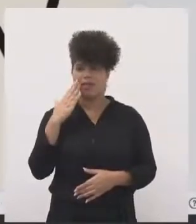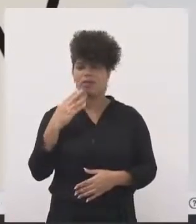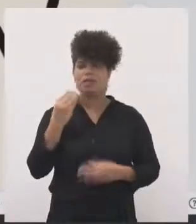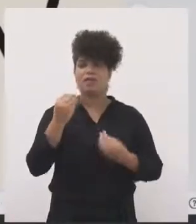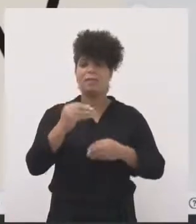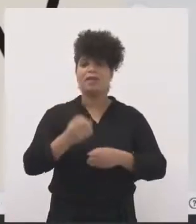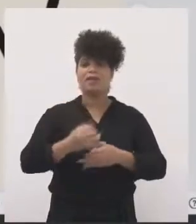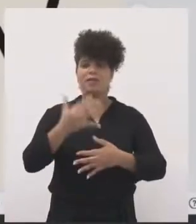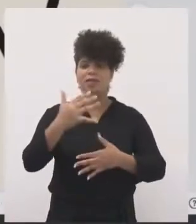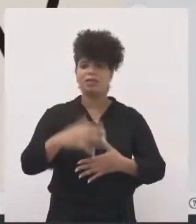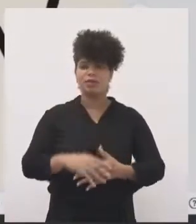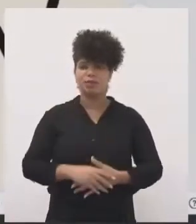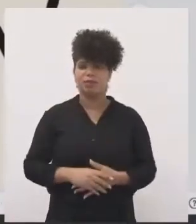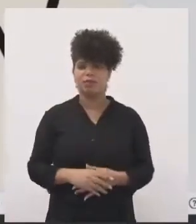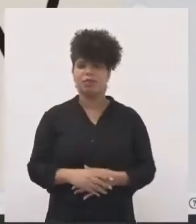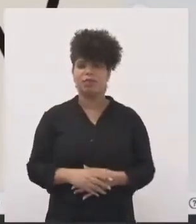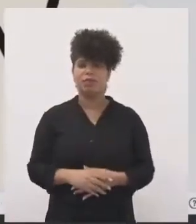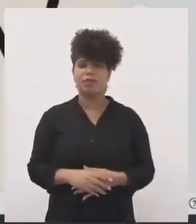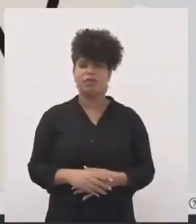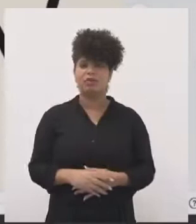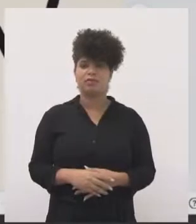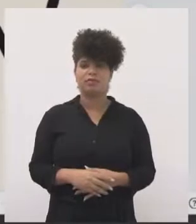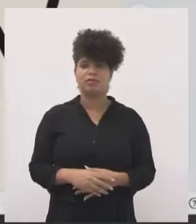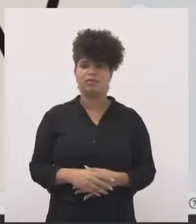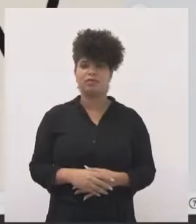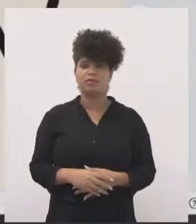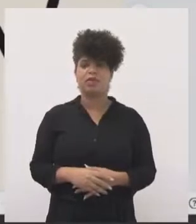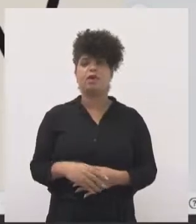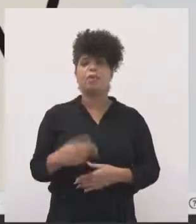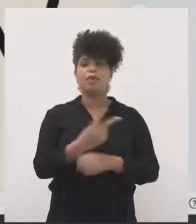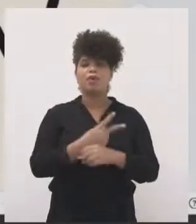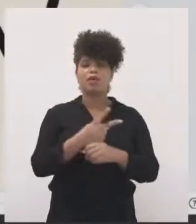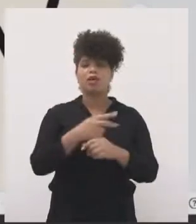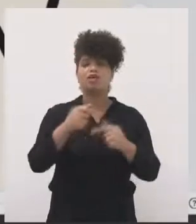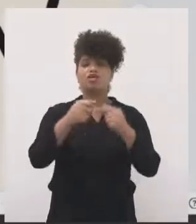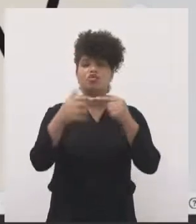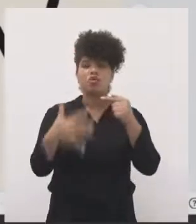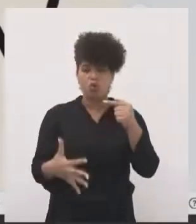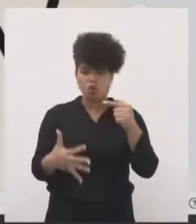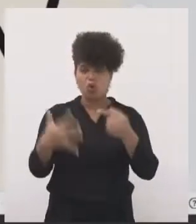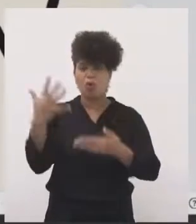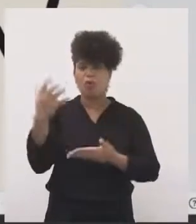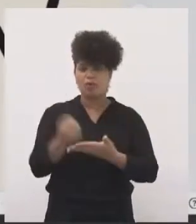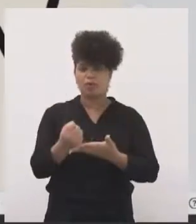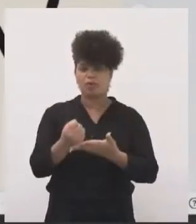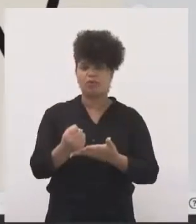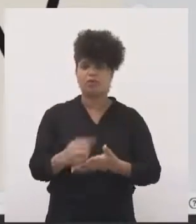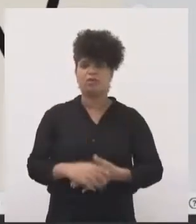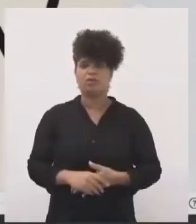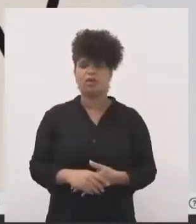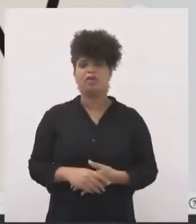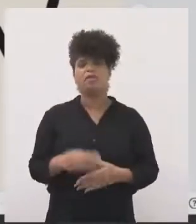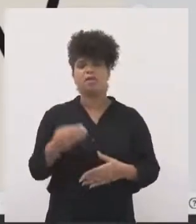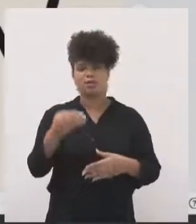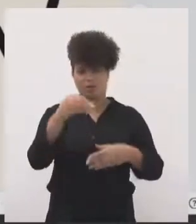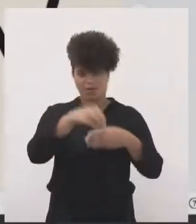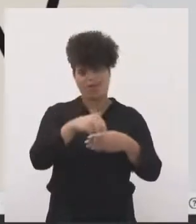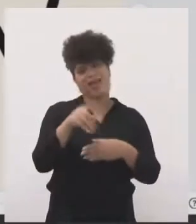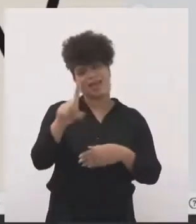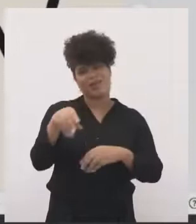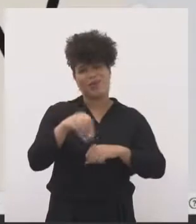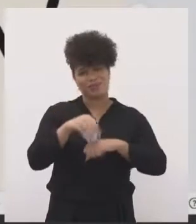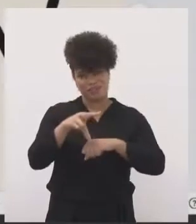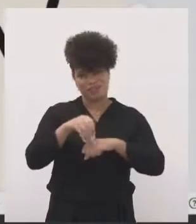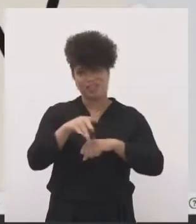chat também que pode fazer procurar no Google e fazer upload e aí você consegue inserir. Então fica aí a dica, né?